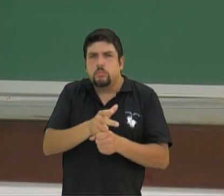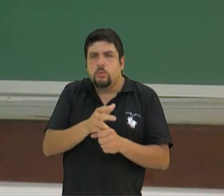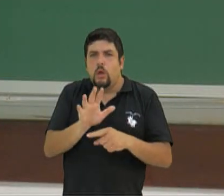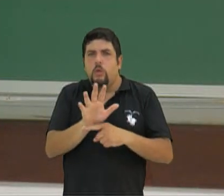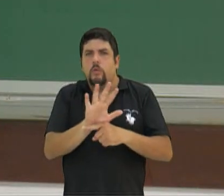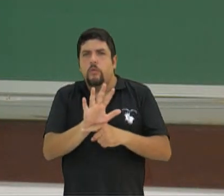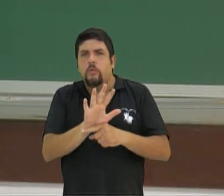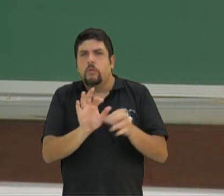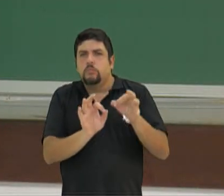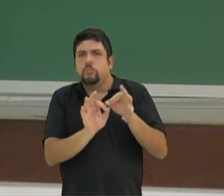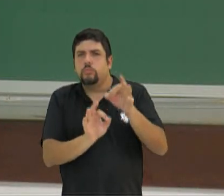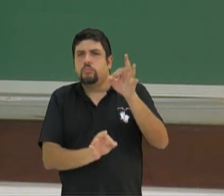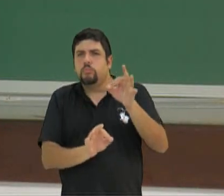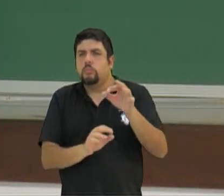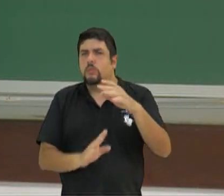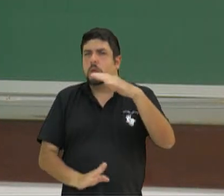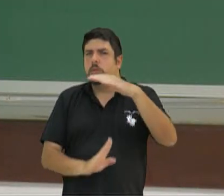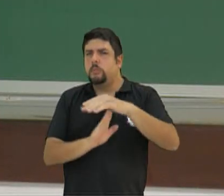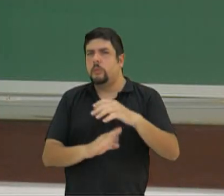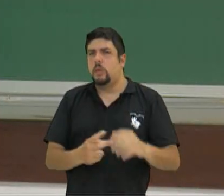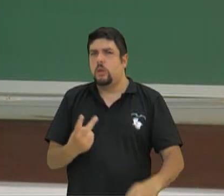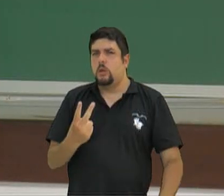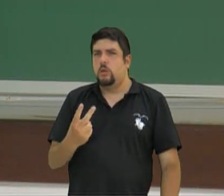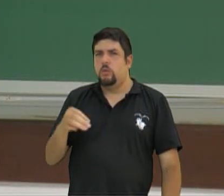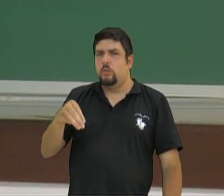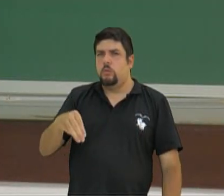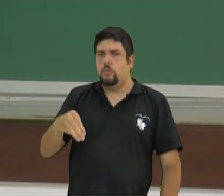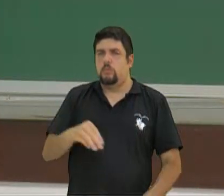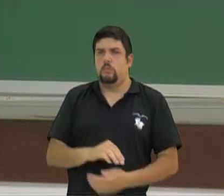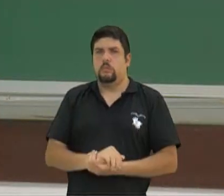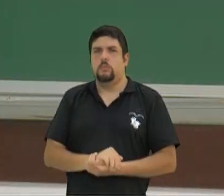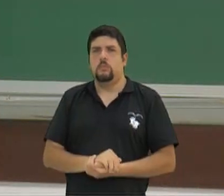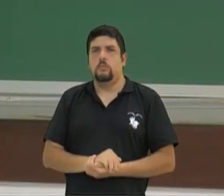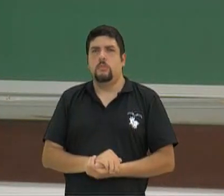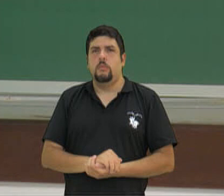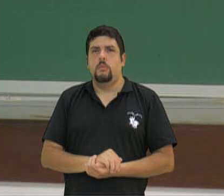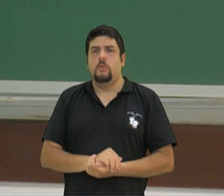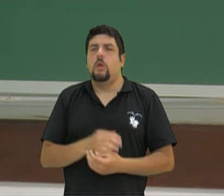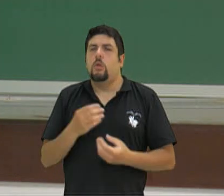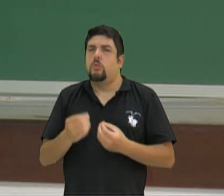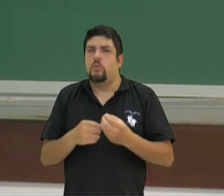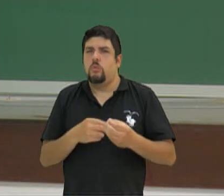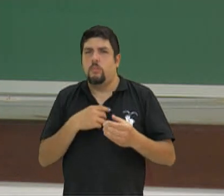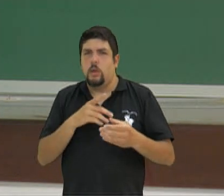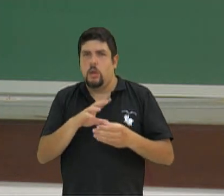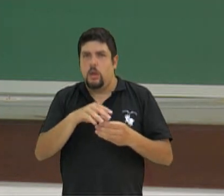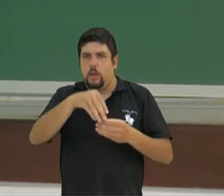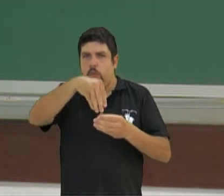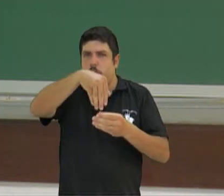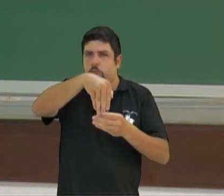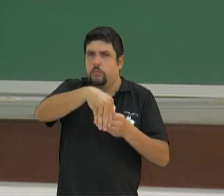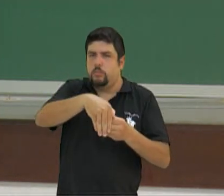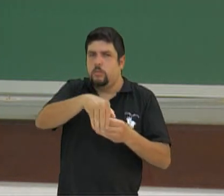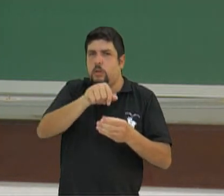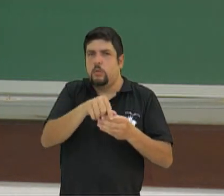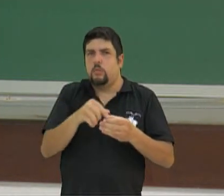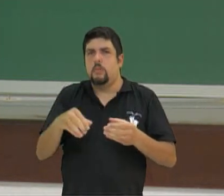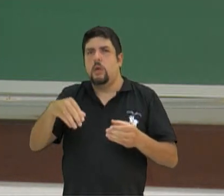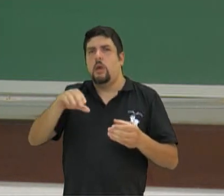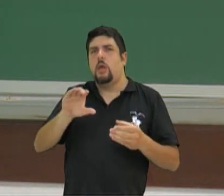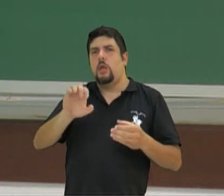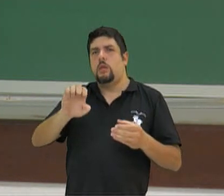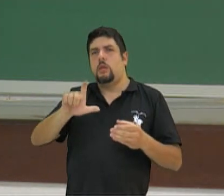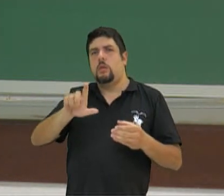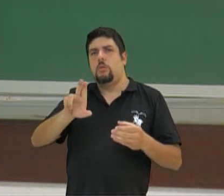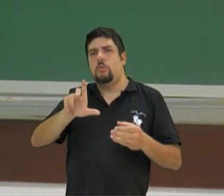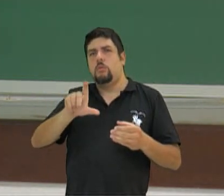até uns 2 minutinhos por aí. Foi possível porque o Edison criou uma película de celuloide capaz de guardar imagem e